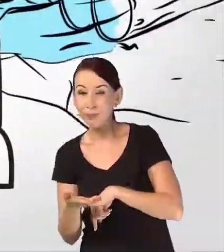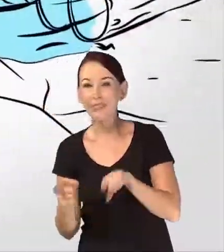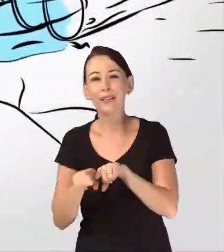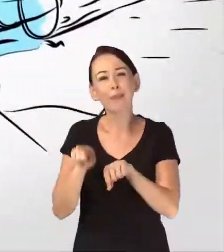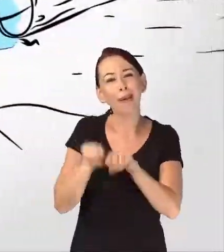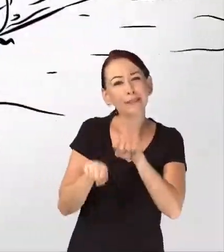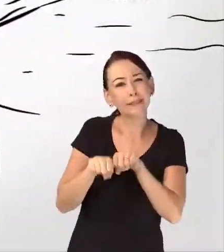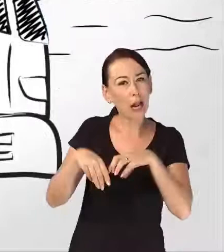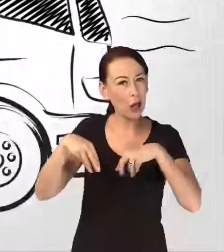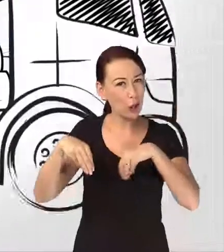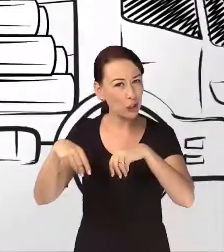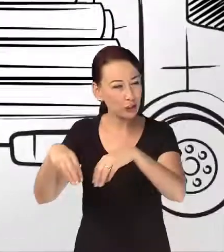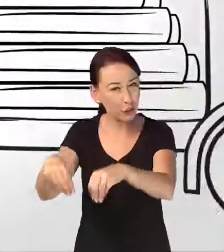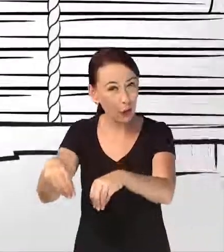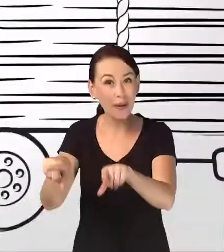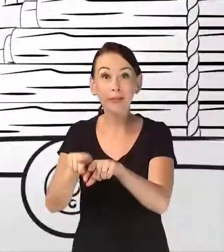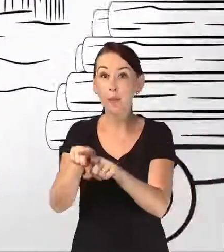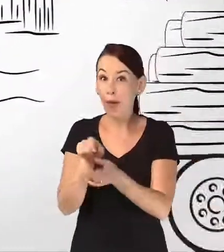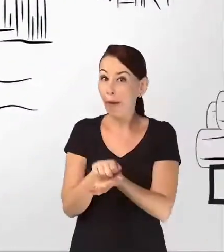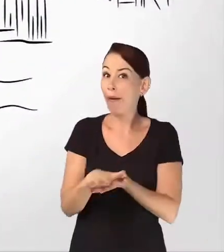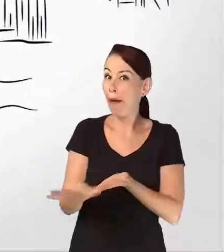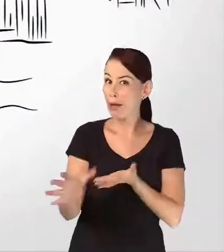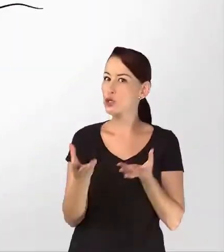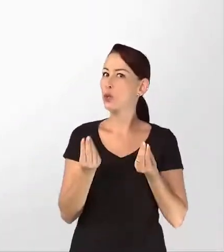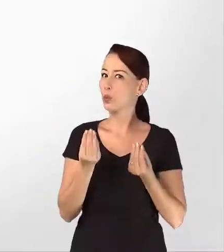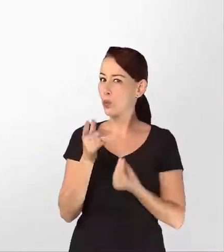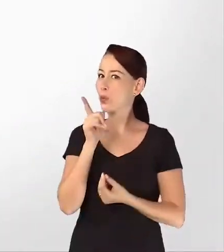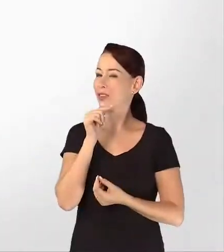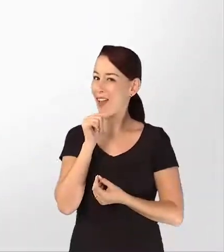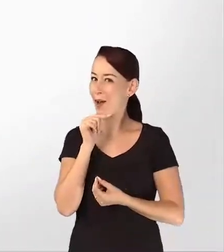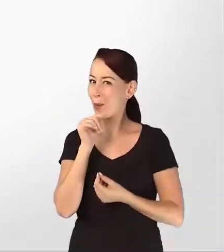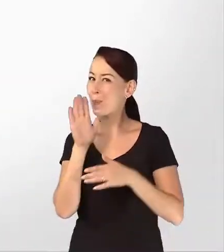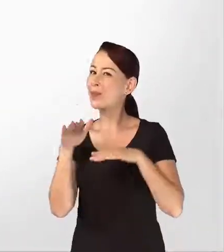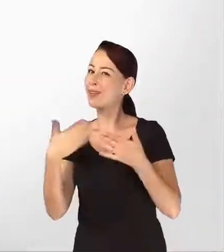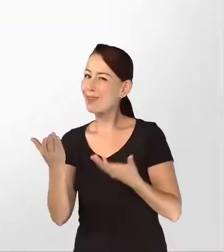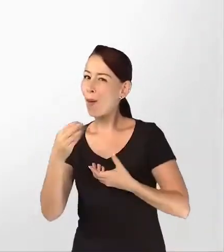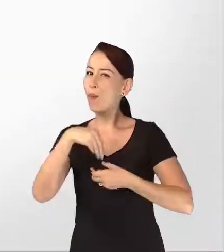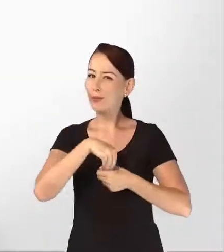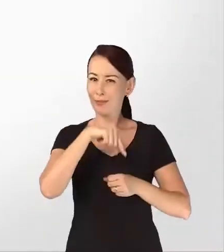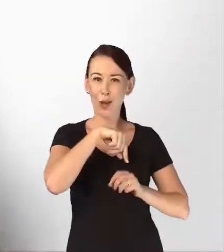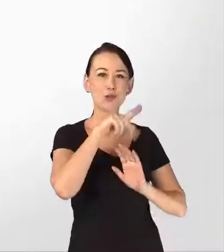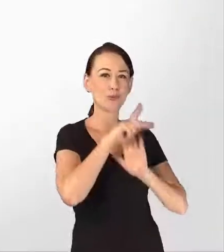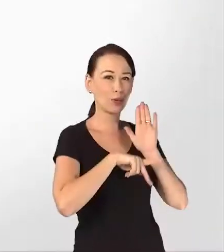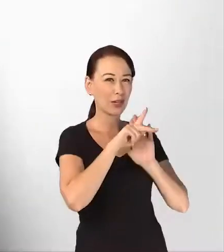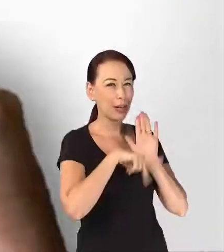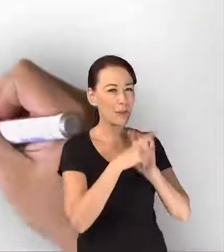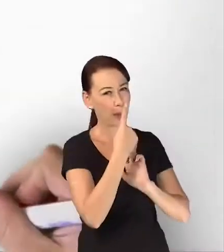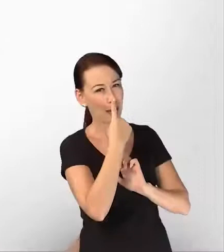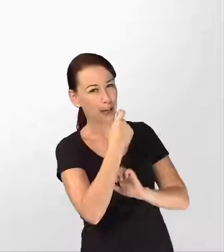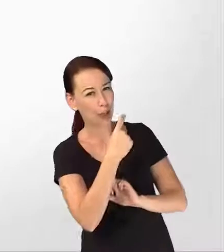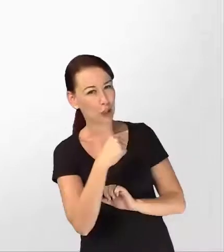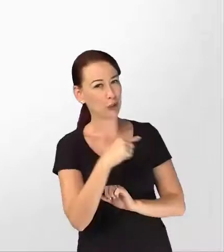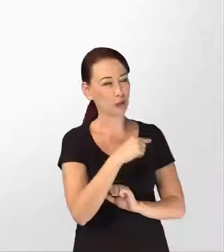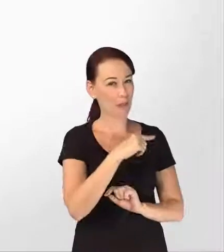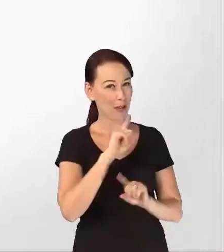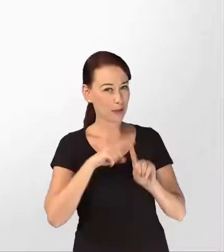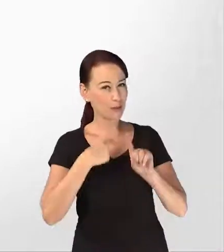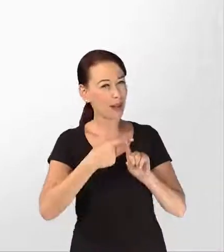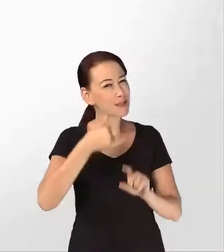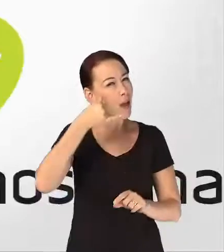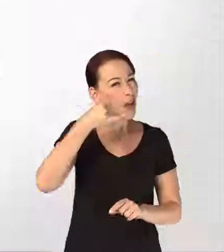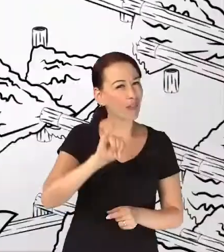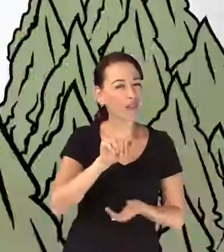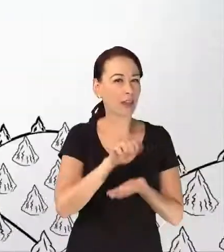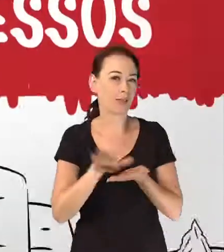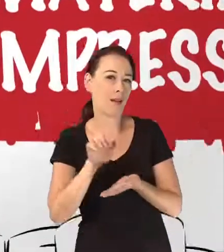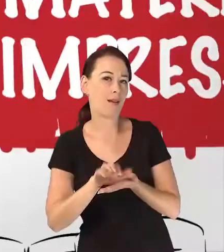troncos, desgaste do solo e grande consumo de água. O programa Lixo Menos é Mais combate o desperdício